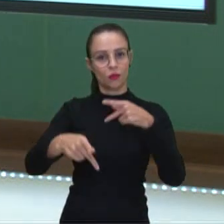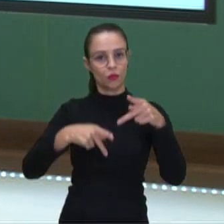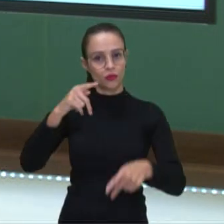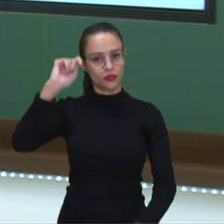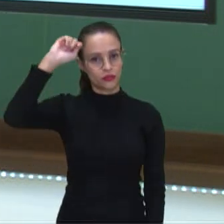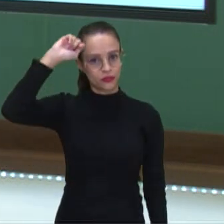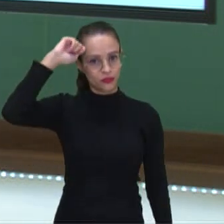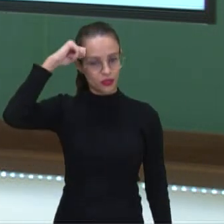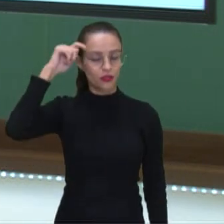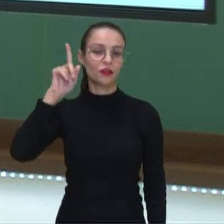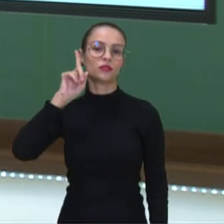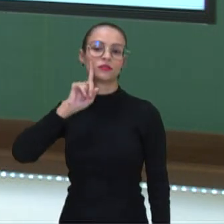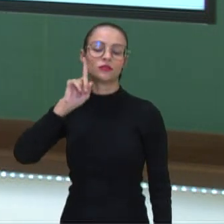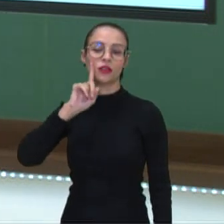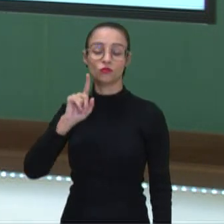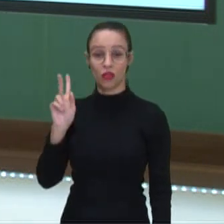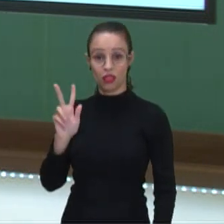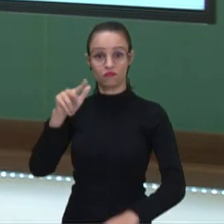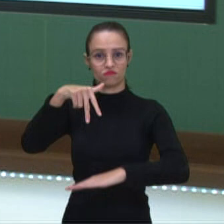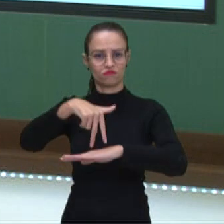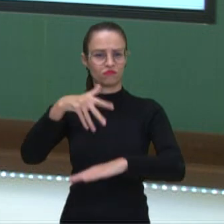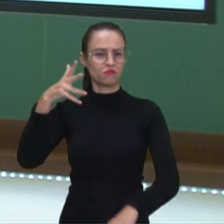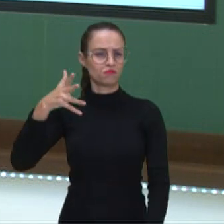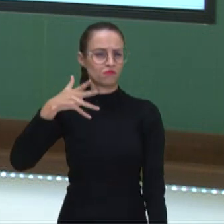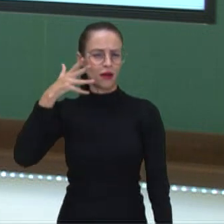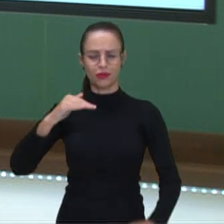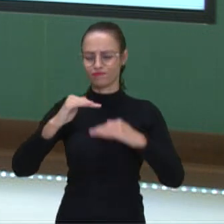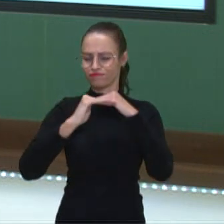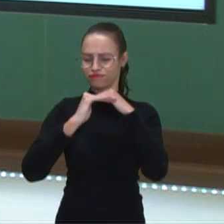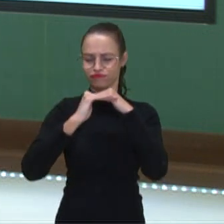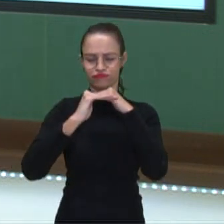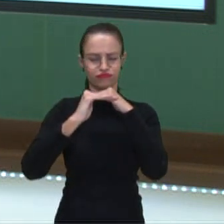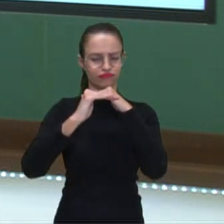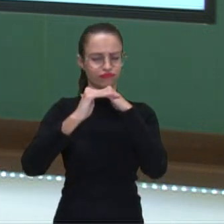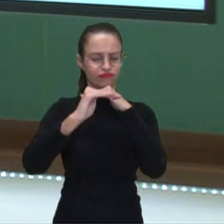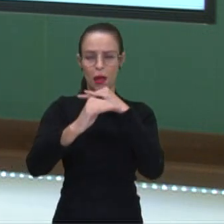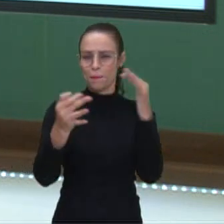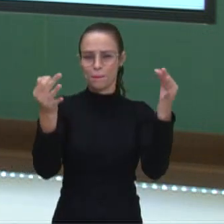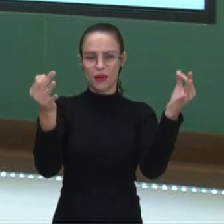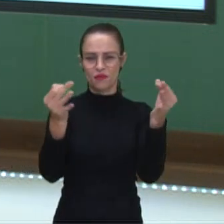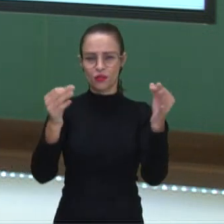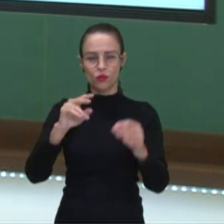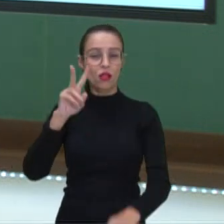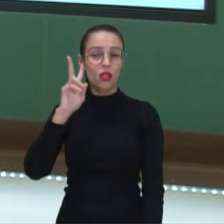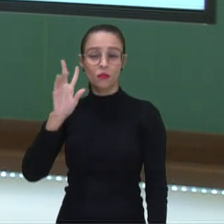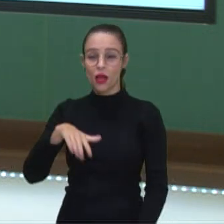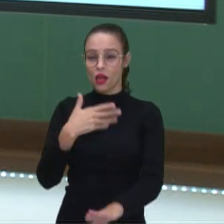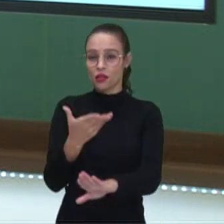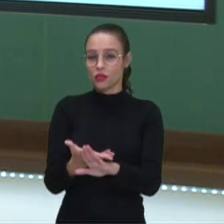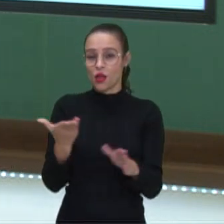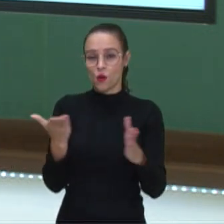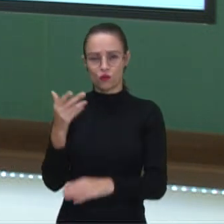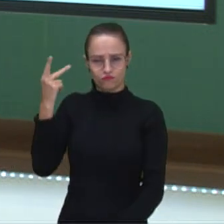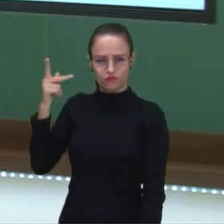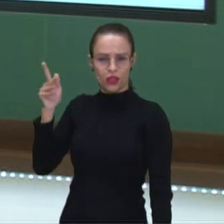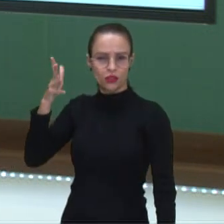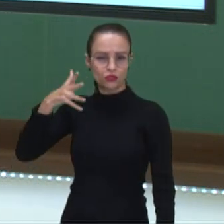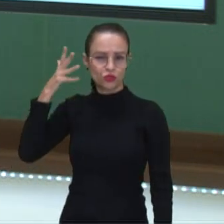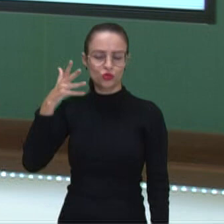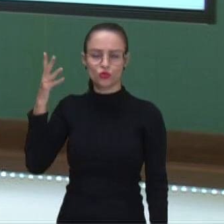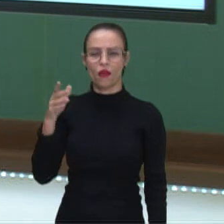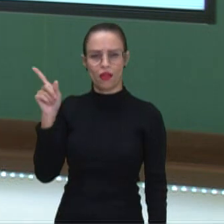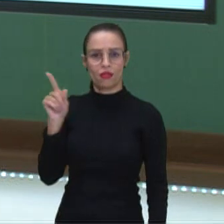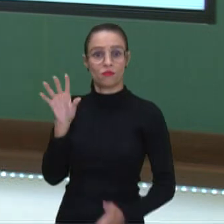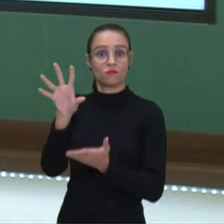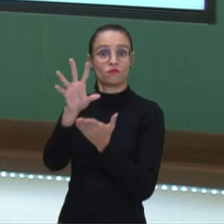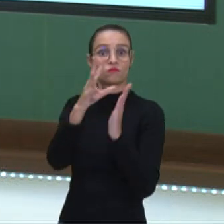discurso com uma oratória praticamente impecável, lembrado até os dias de hoje, o discurso do Martin Luther King, um exemplo,